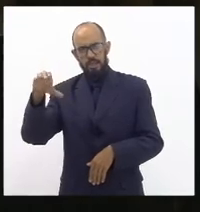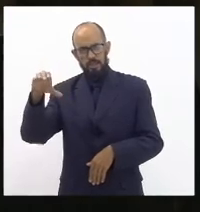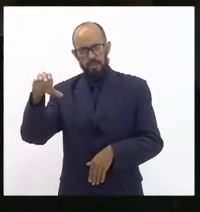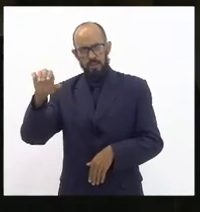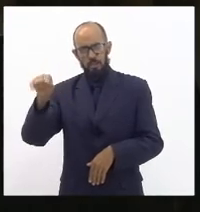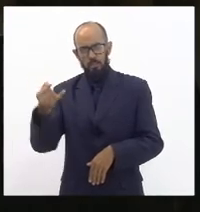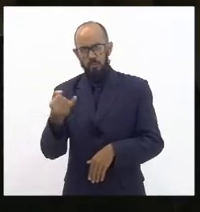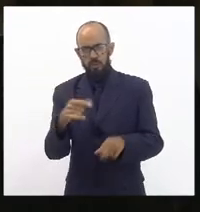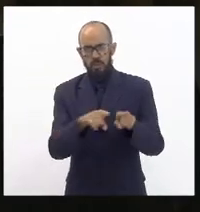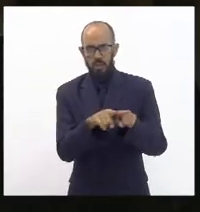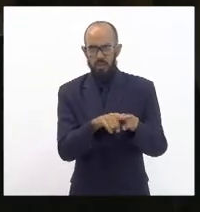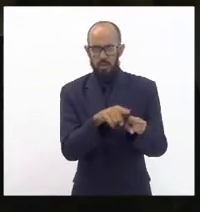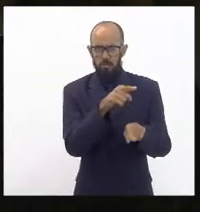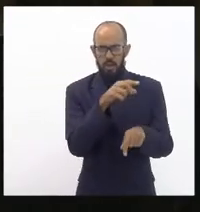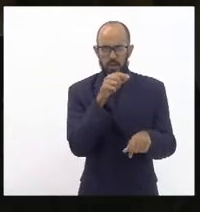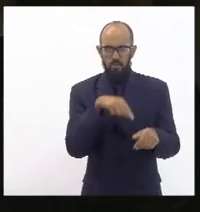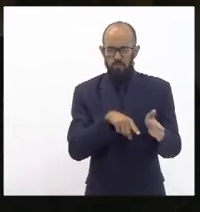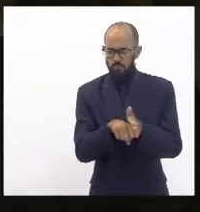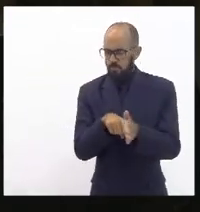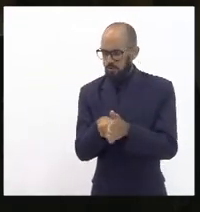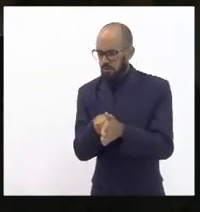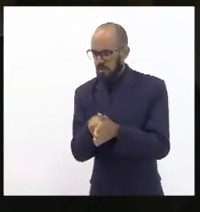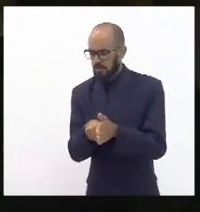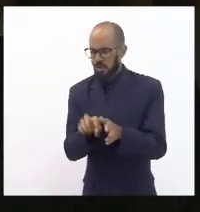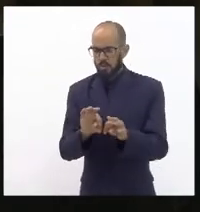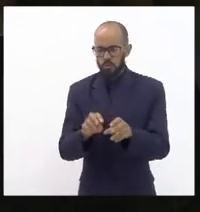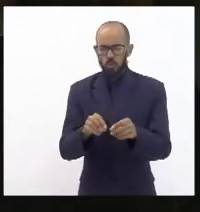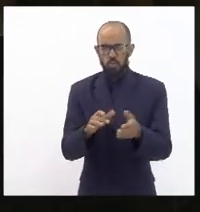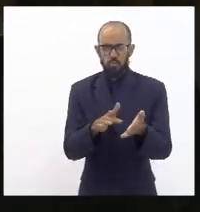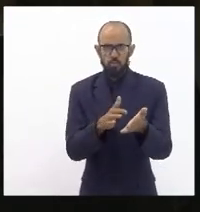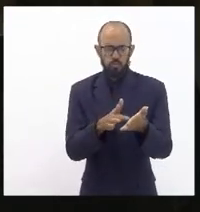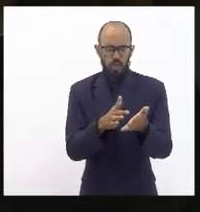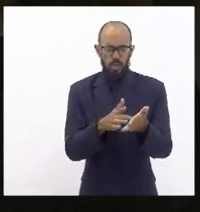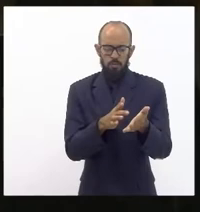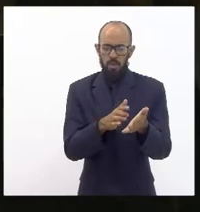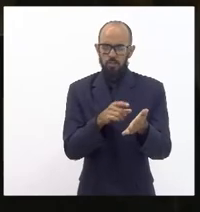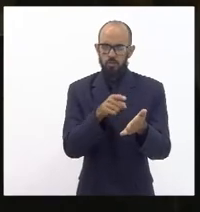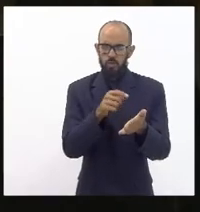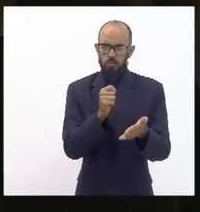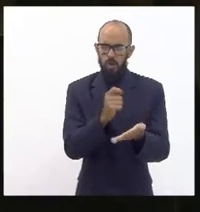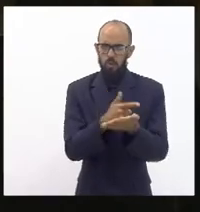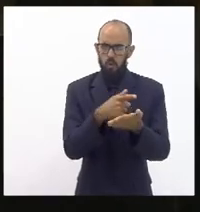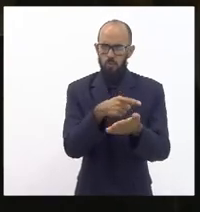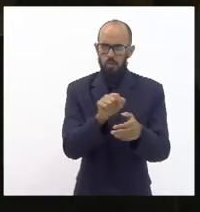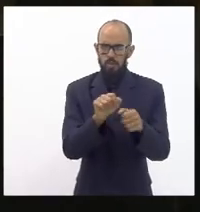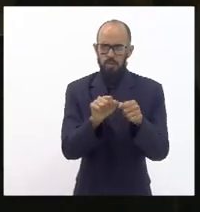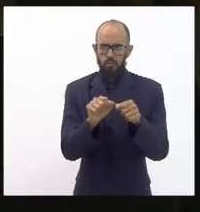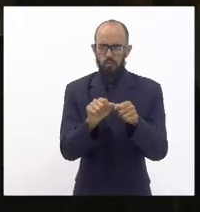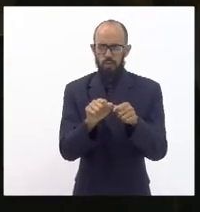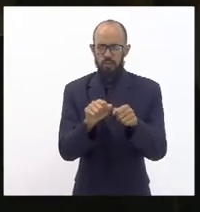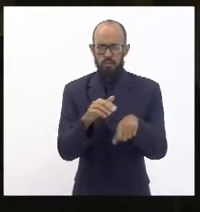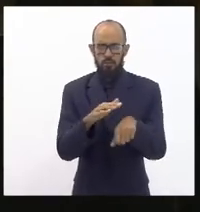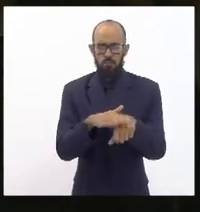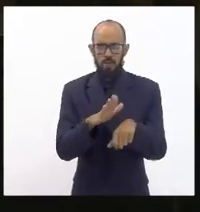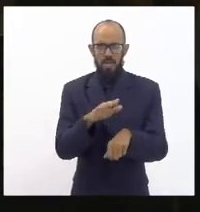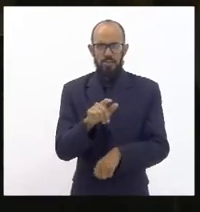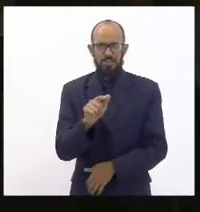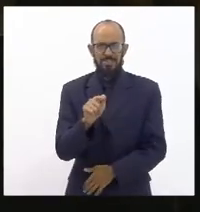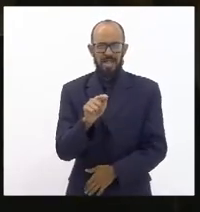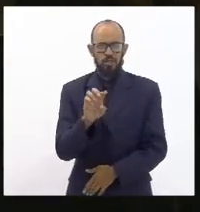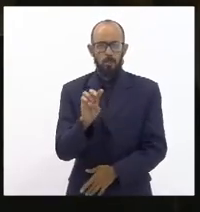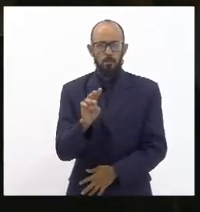fiscalizei os equipamentos os tablets que foram foi uma compra feita em mais de sete milhões